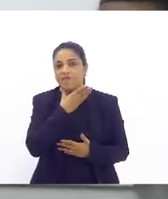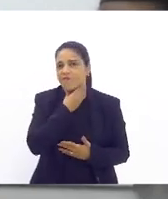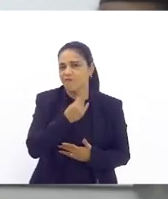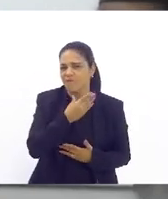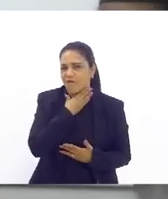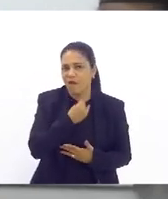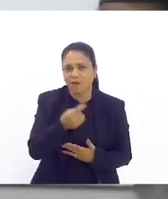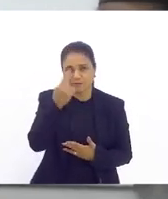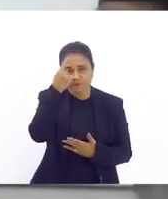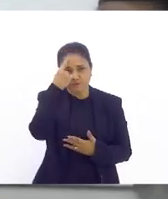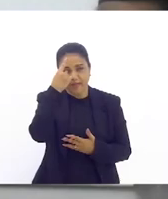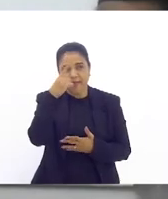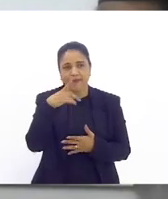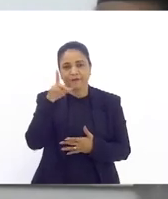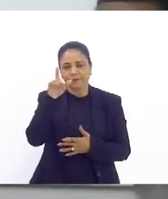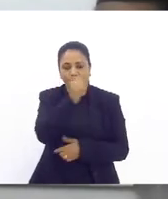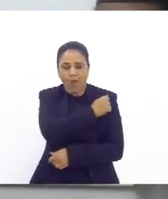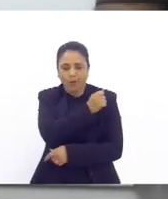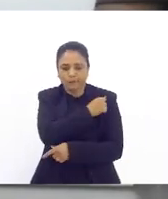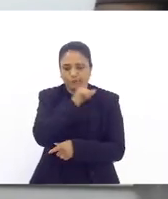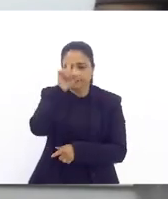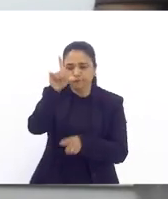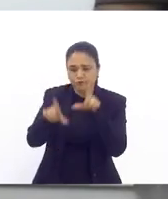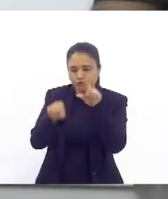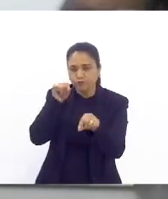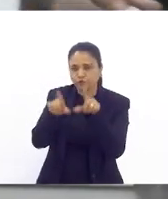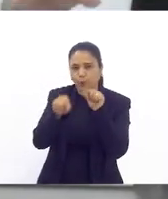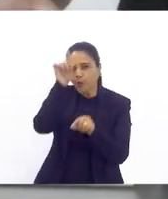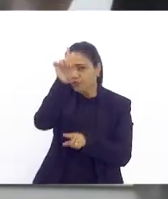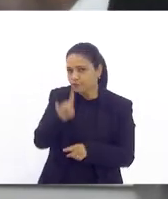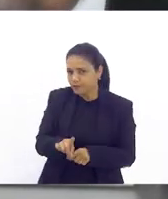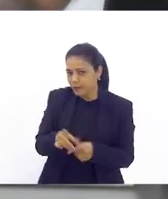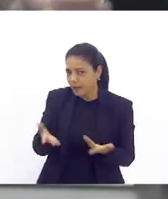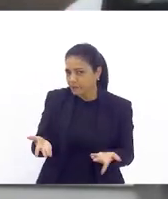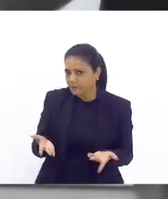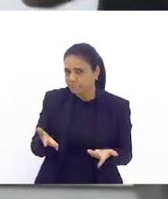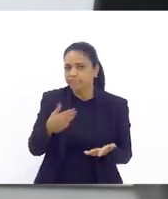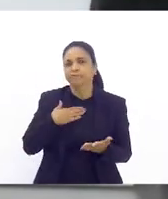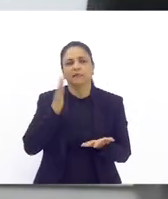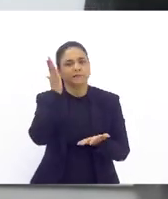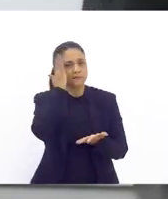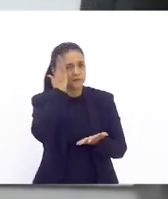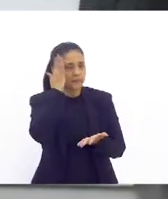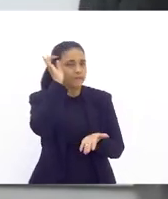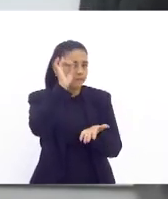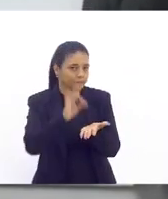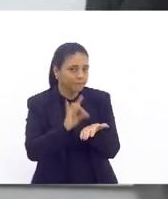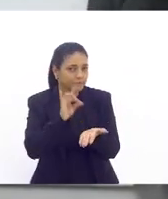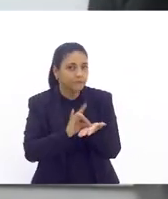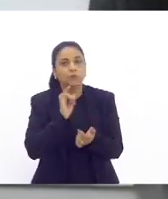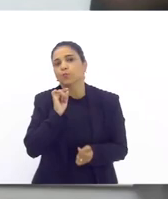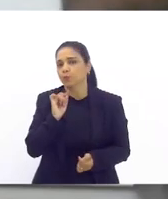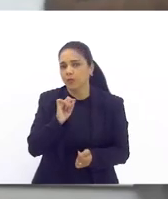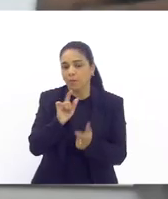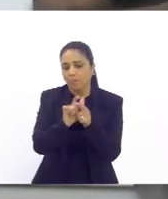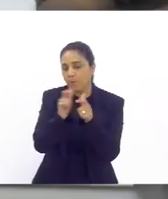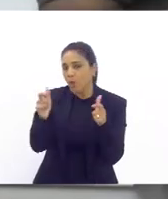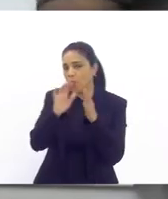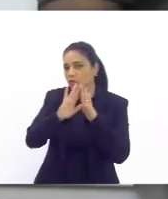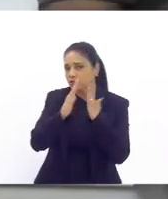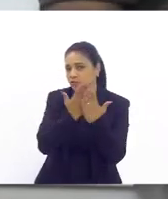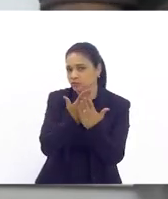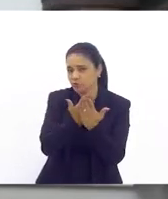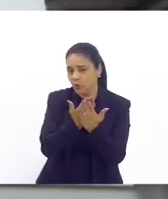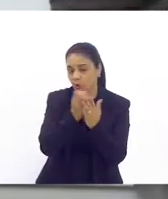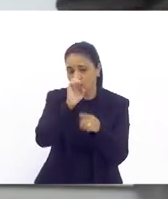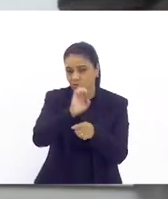teriam um direito de escolha porque a realidade que nós sabemos é que a grande maioria das escolas do